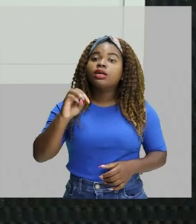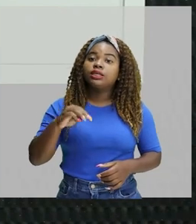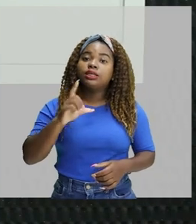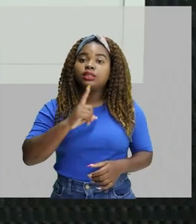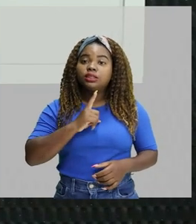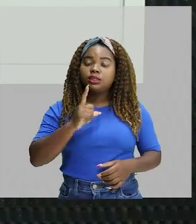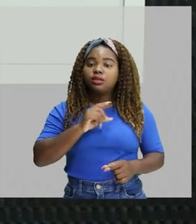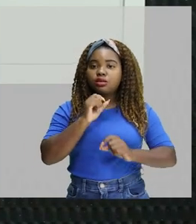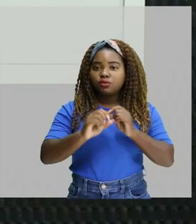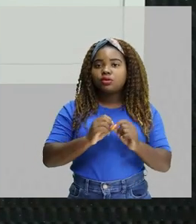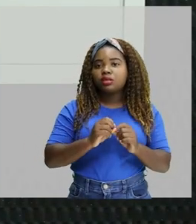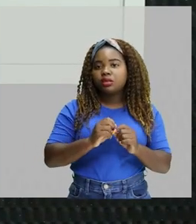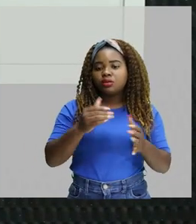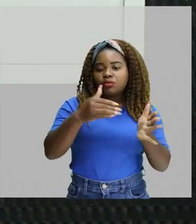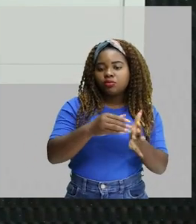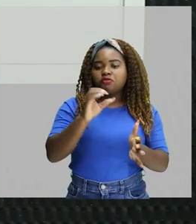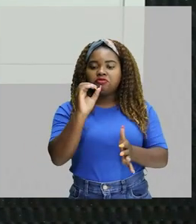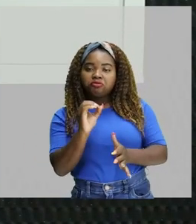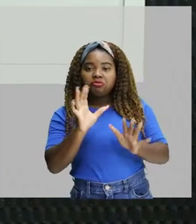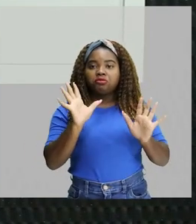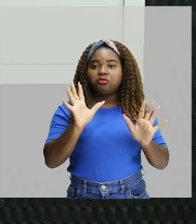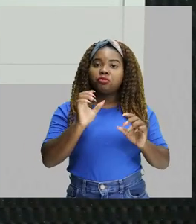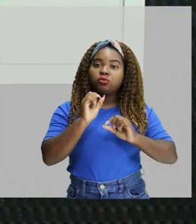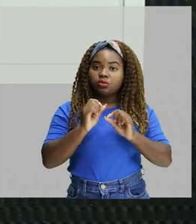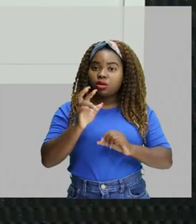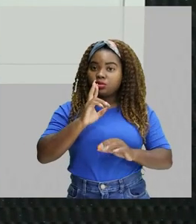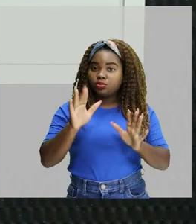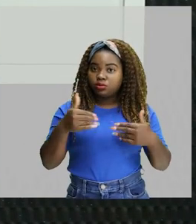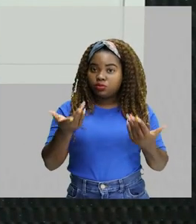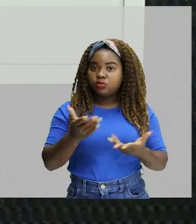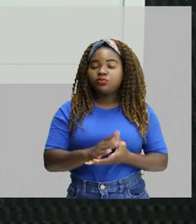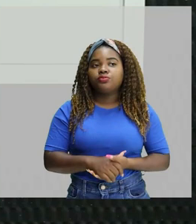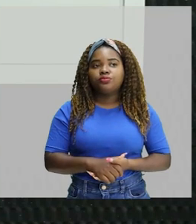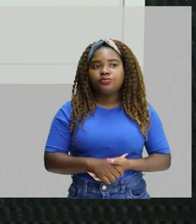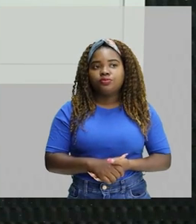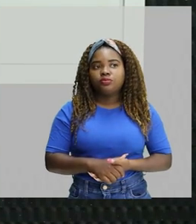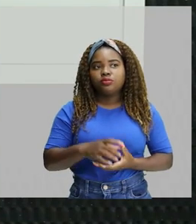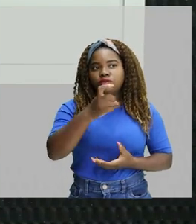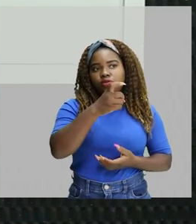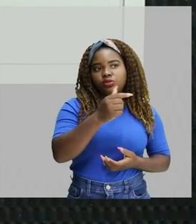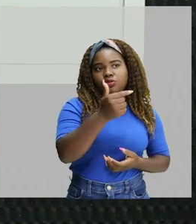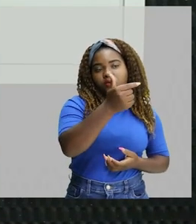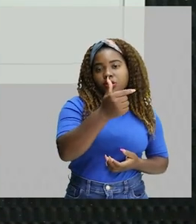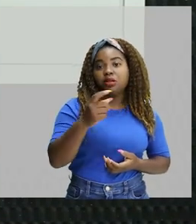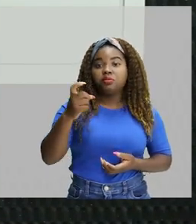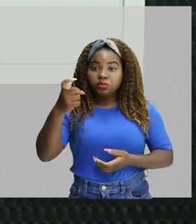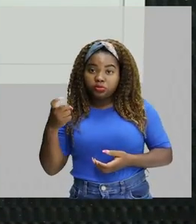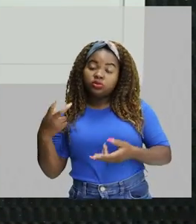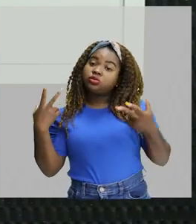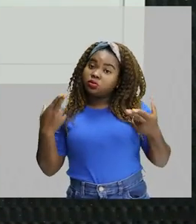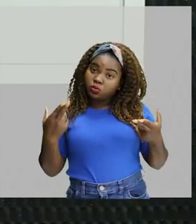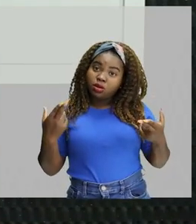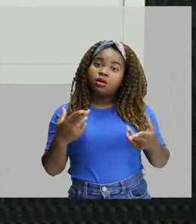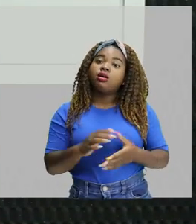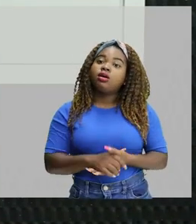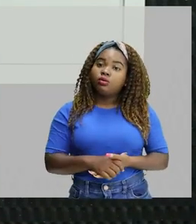resto né então vou dividir aqui ó o x qu pelo X né mesmo procedimento né x